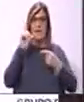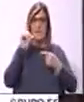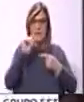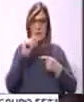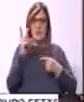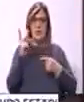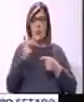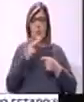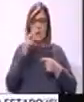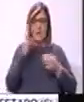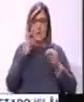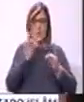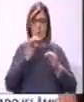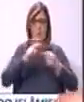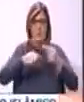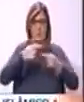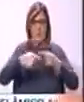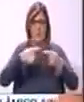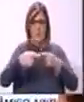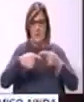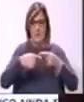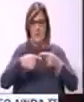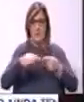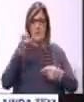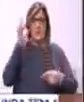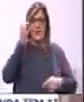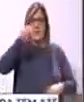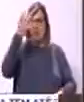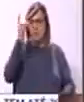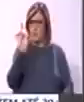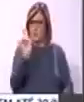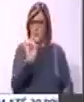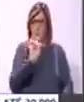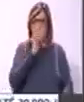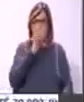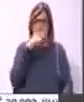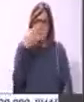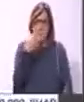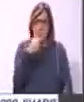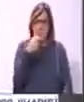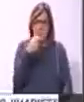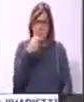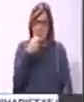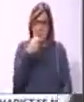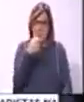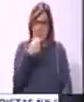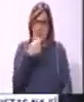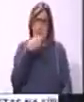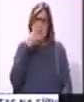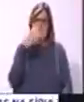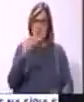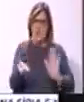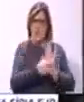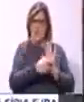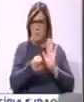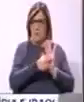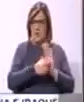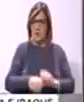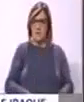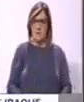cuidados continuados. Uma tarde inesquecível, diz o presidente, e que deixou marcas.